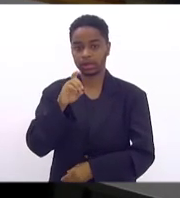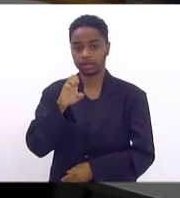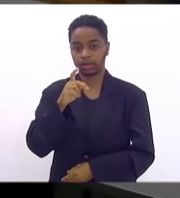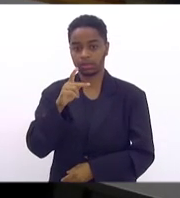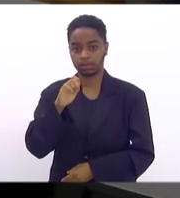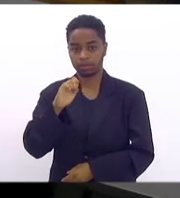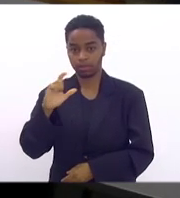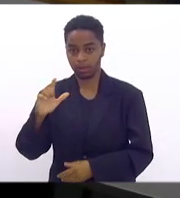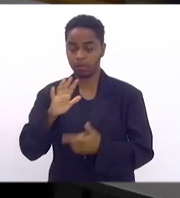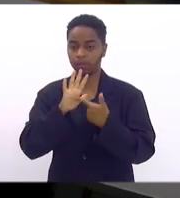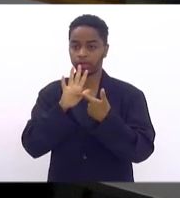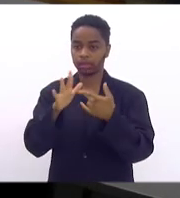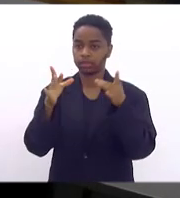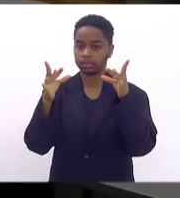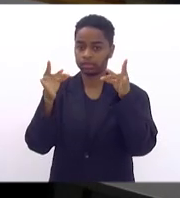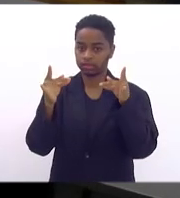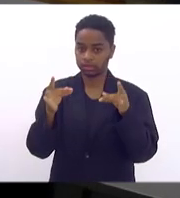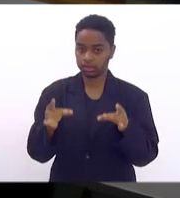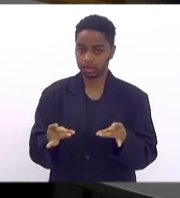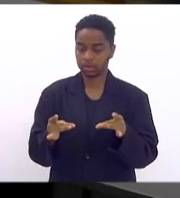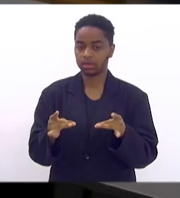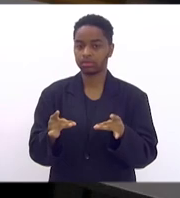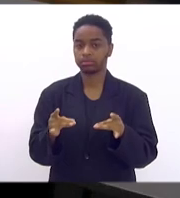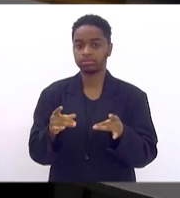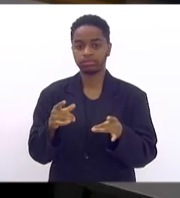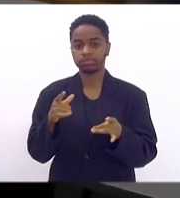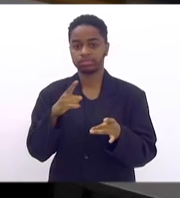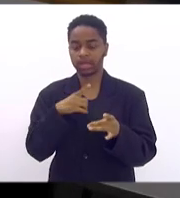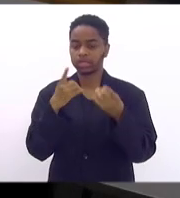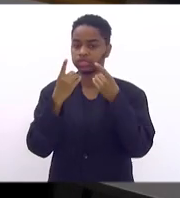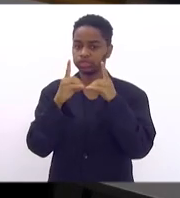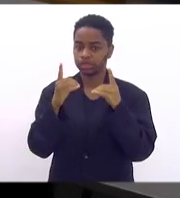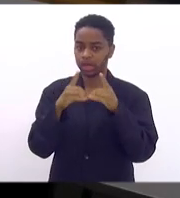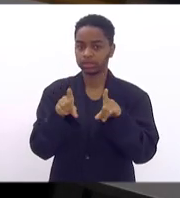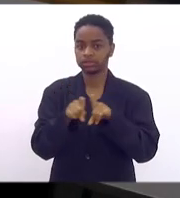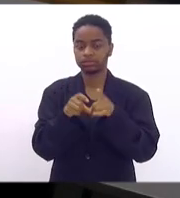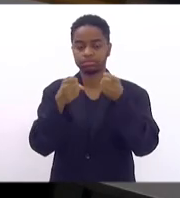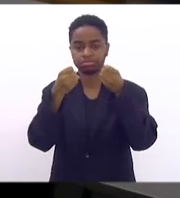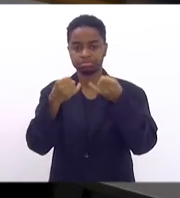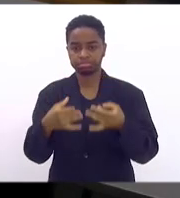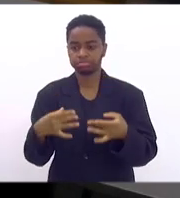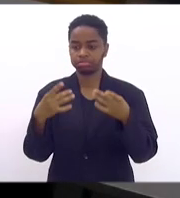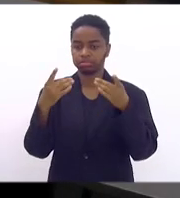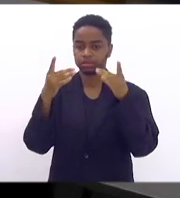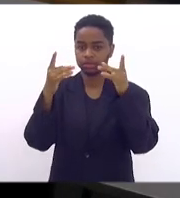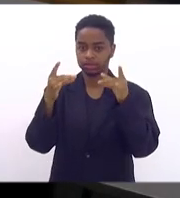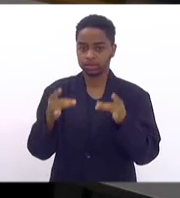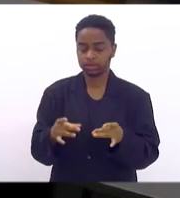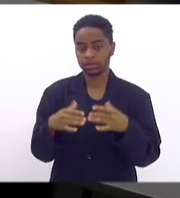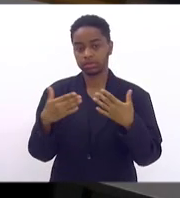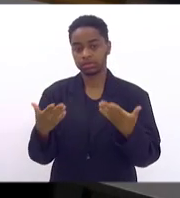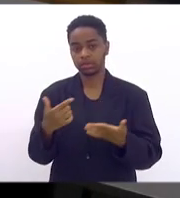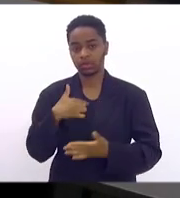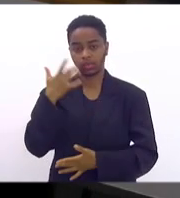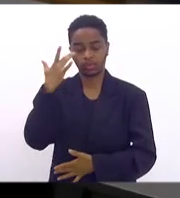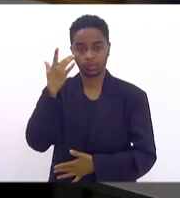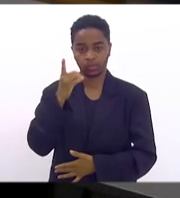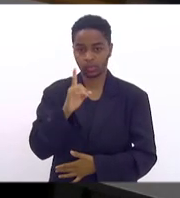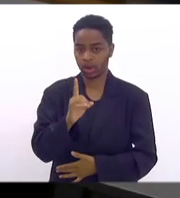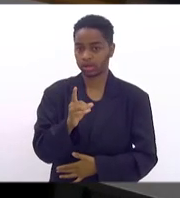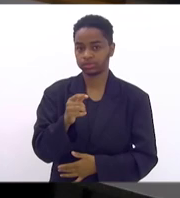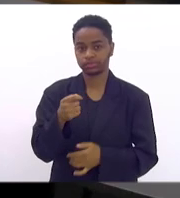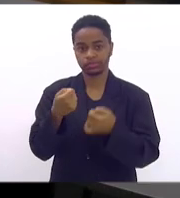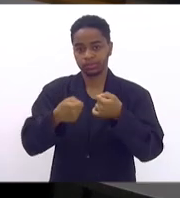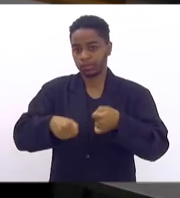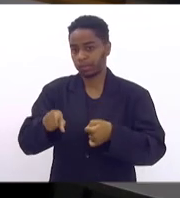detalhista, ele foi muito pedagógico nas explicações. Então, eu não vejo necessidade,